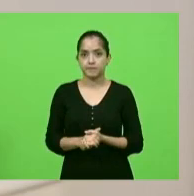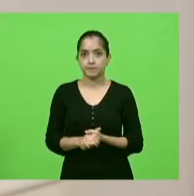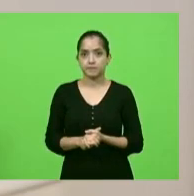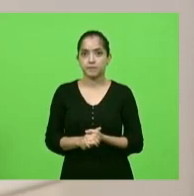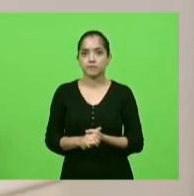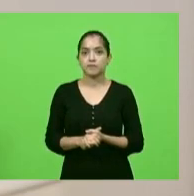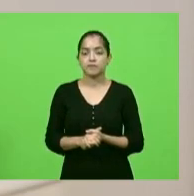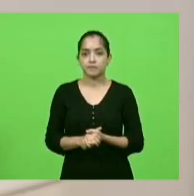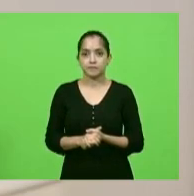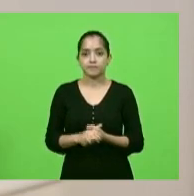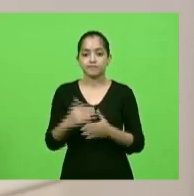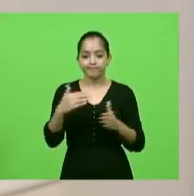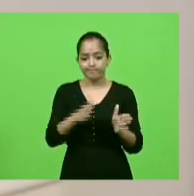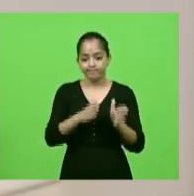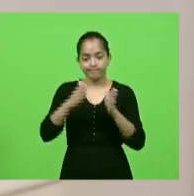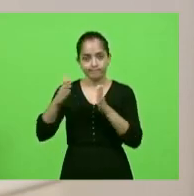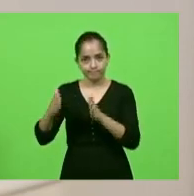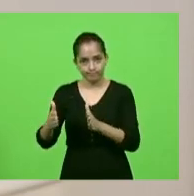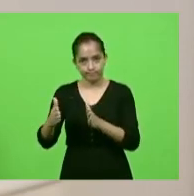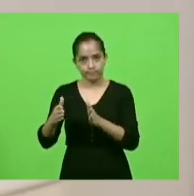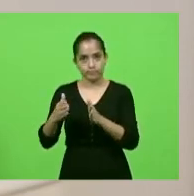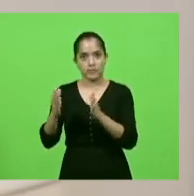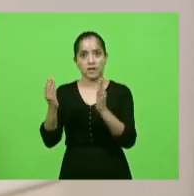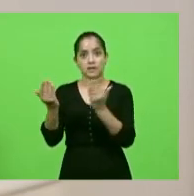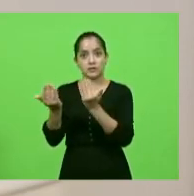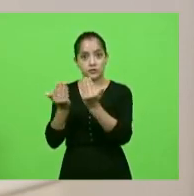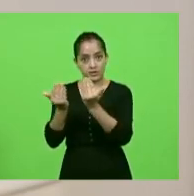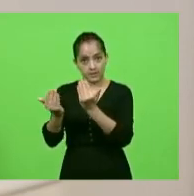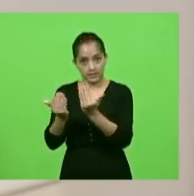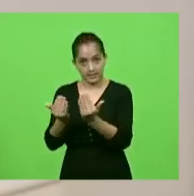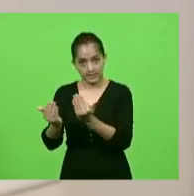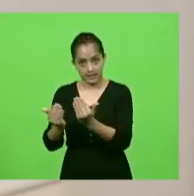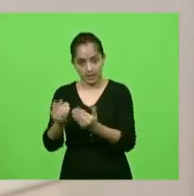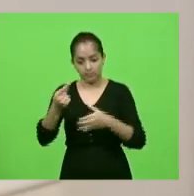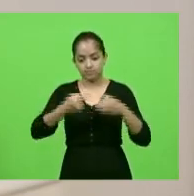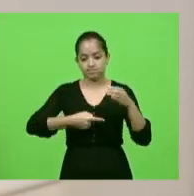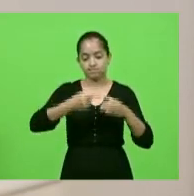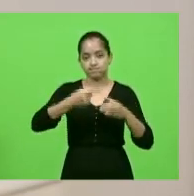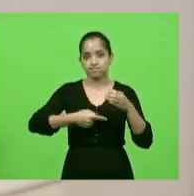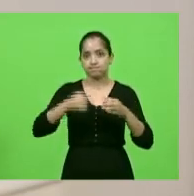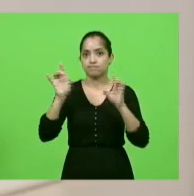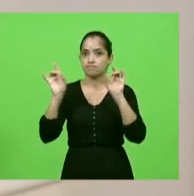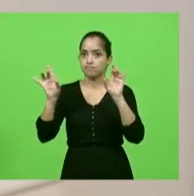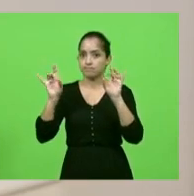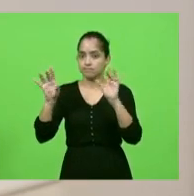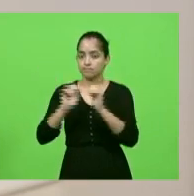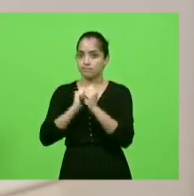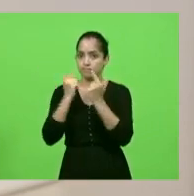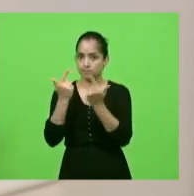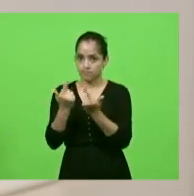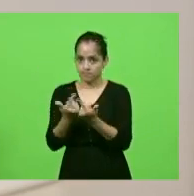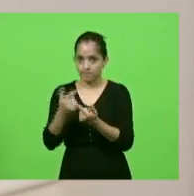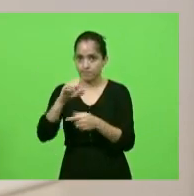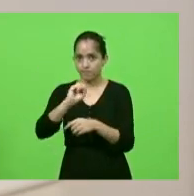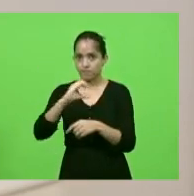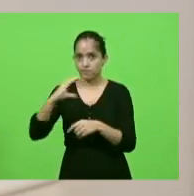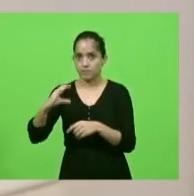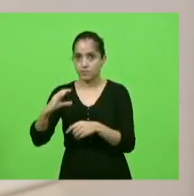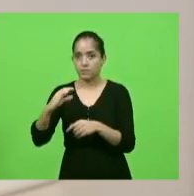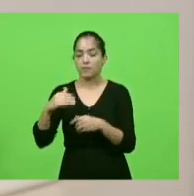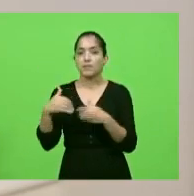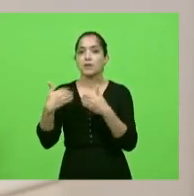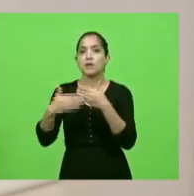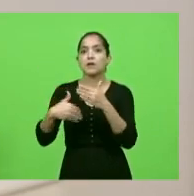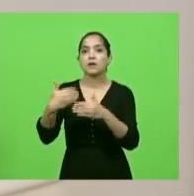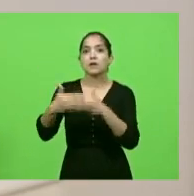Ultrapassada a etapa de análise da representação perante a Comissão Especial da Assembleia Legislativa Catarinense, seguiu-se para a fase